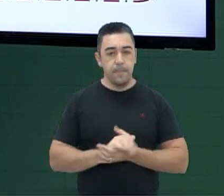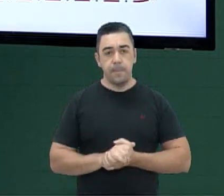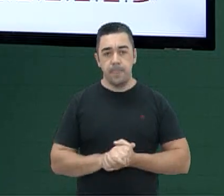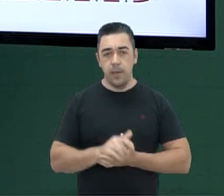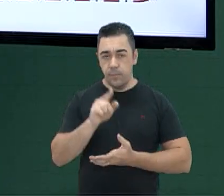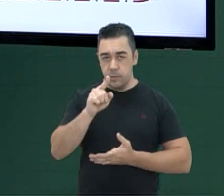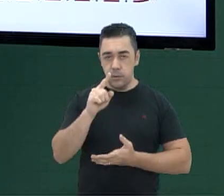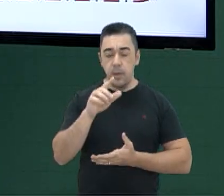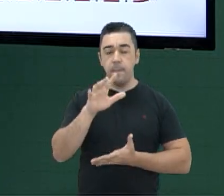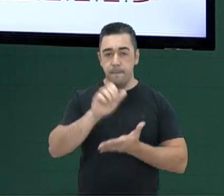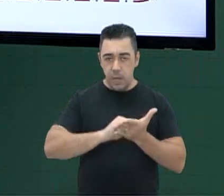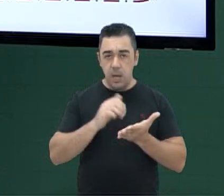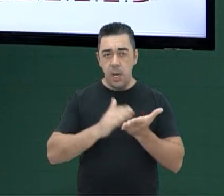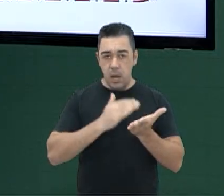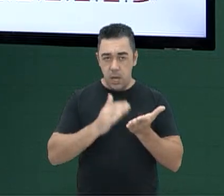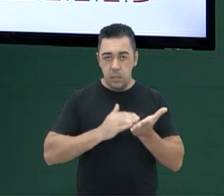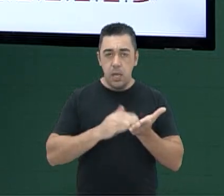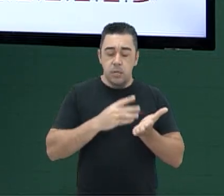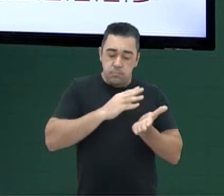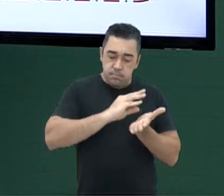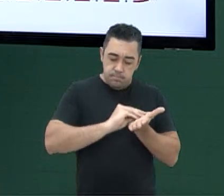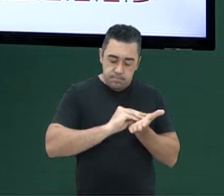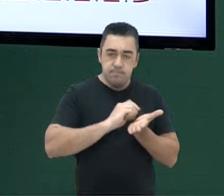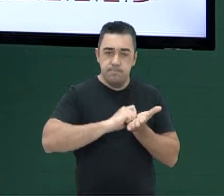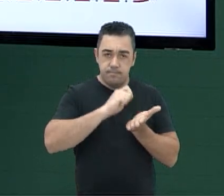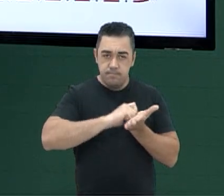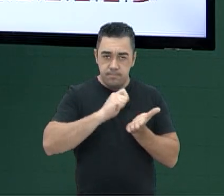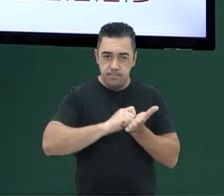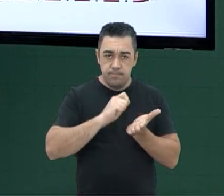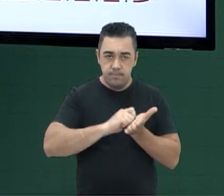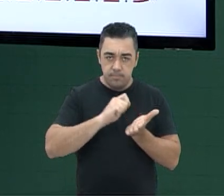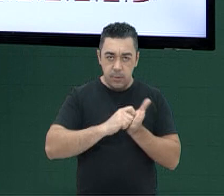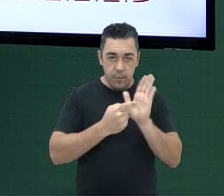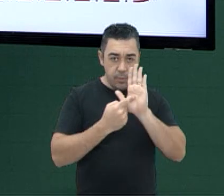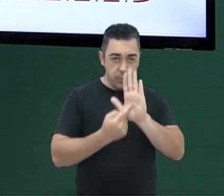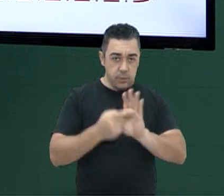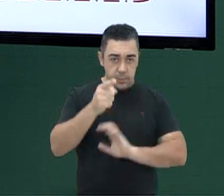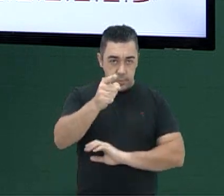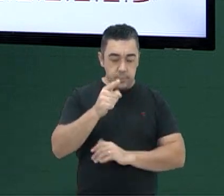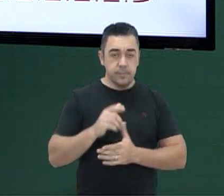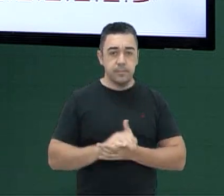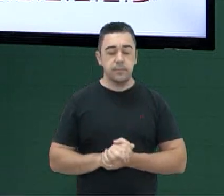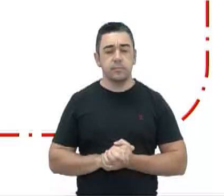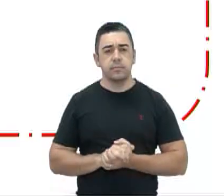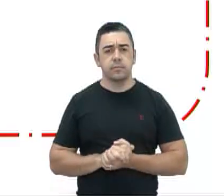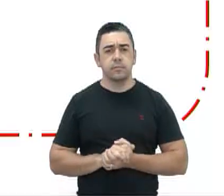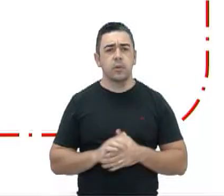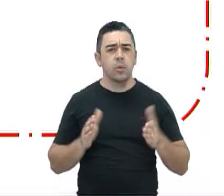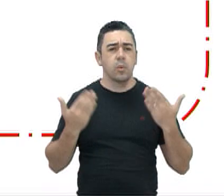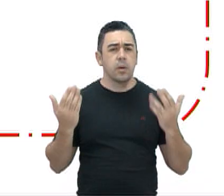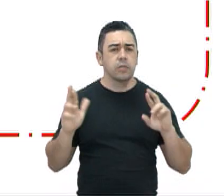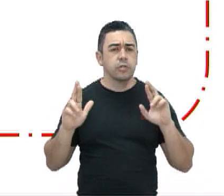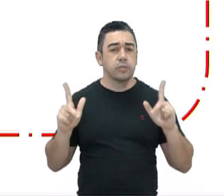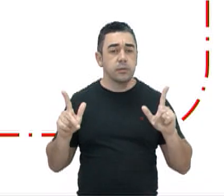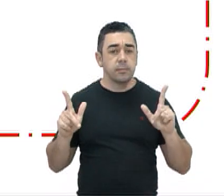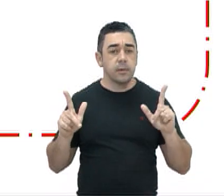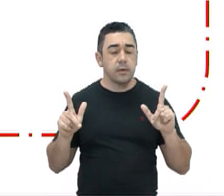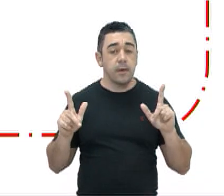agora que você vai pegar o seu caderno, vai anotar essa questão que está aí vai aparecer na tela para você. Qual é a diferença